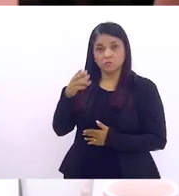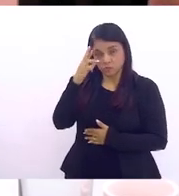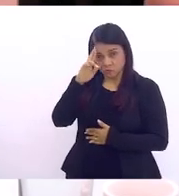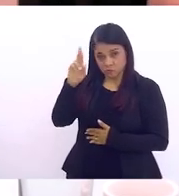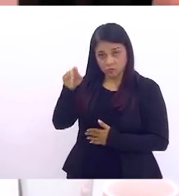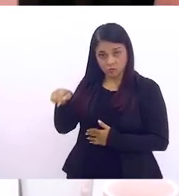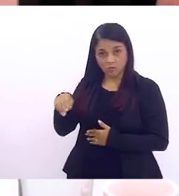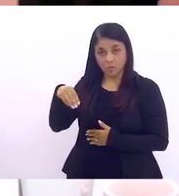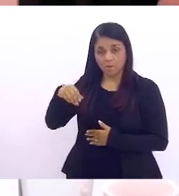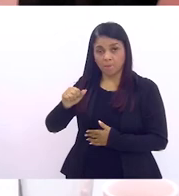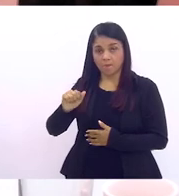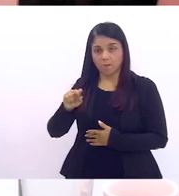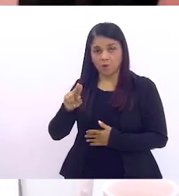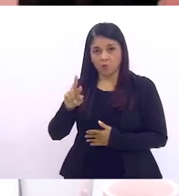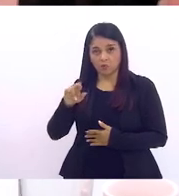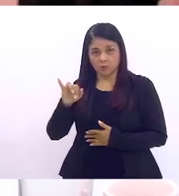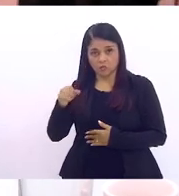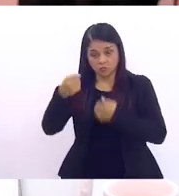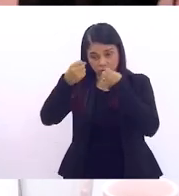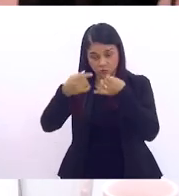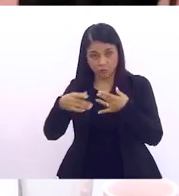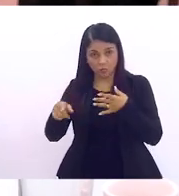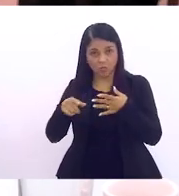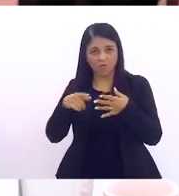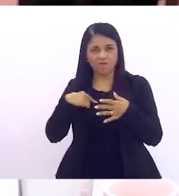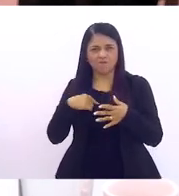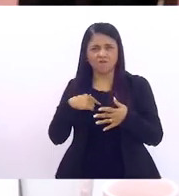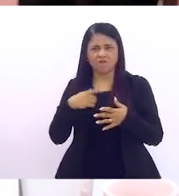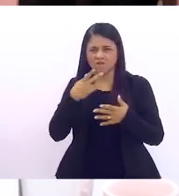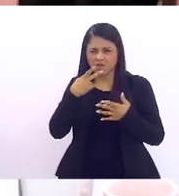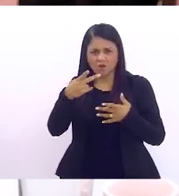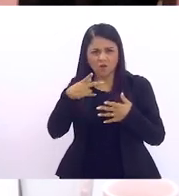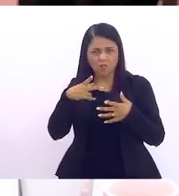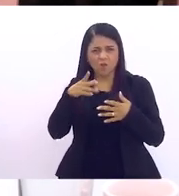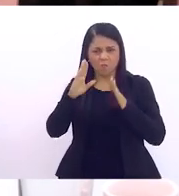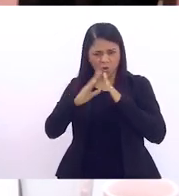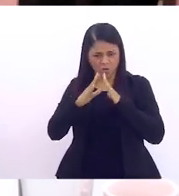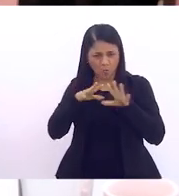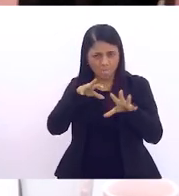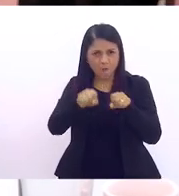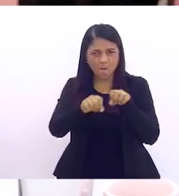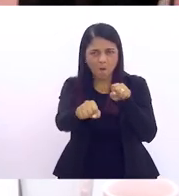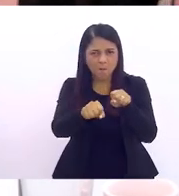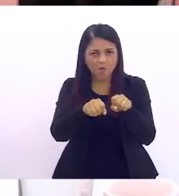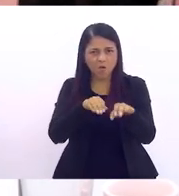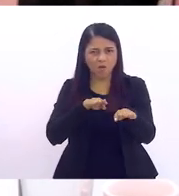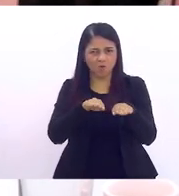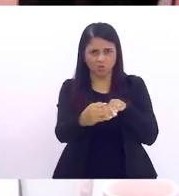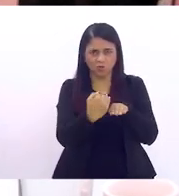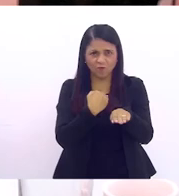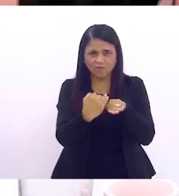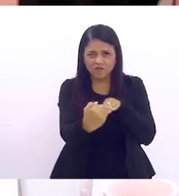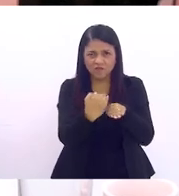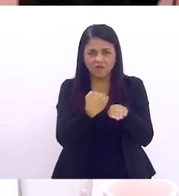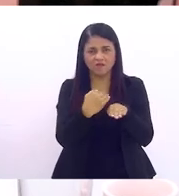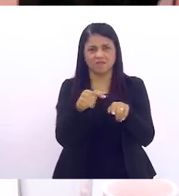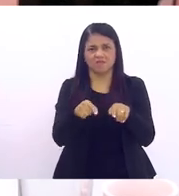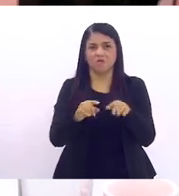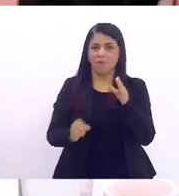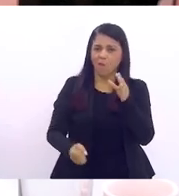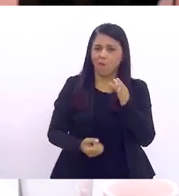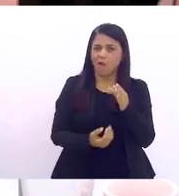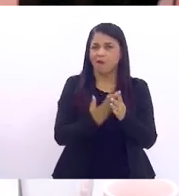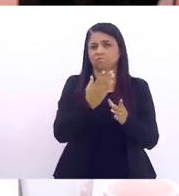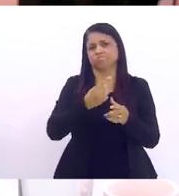que os moradores tomaram a rodovia como passarela isso não existe como o bairro foi criado muito